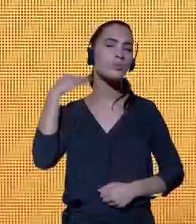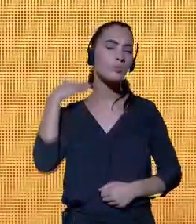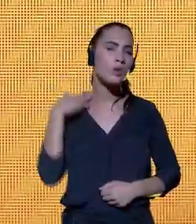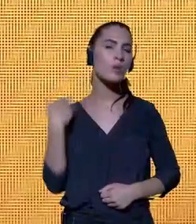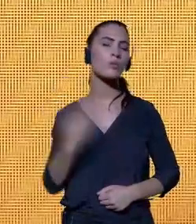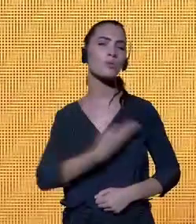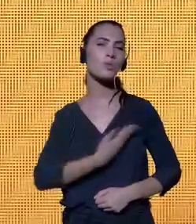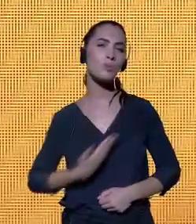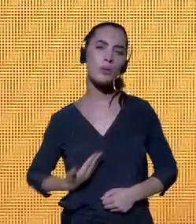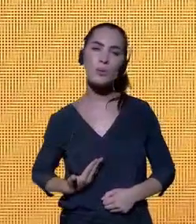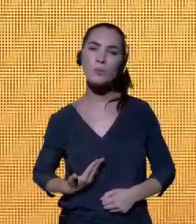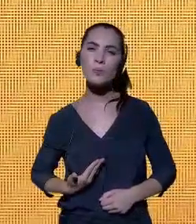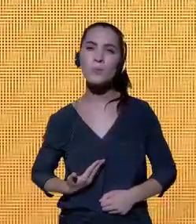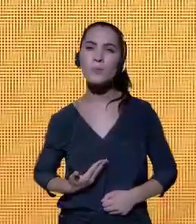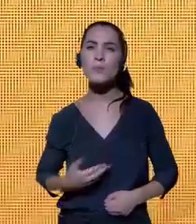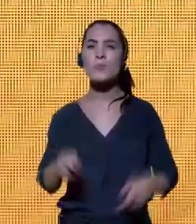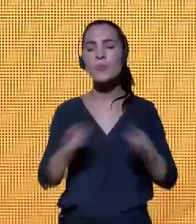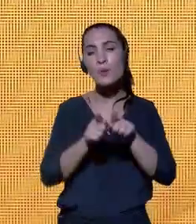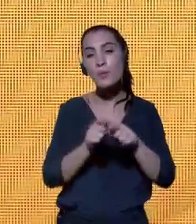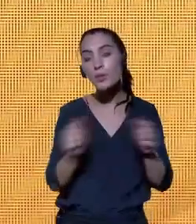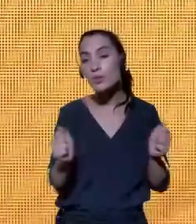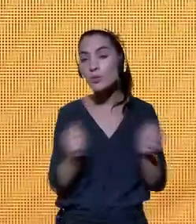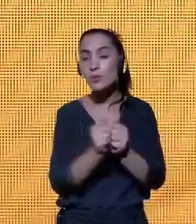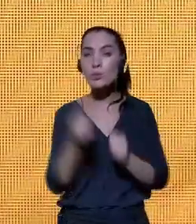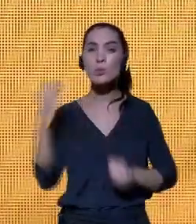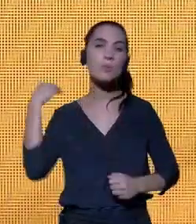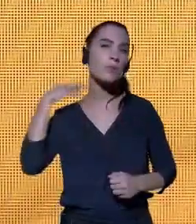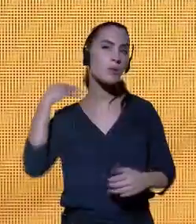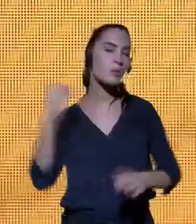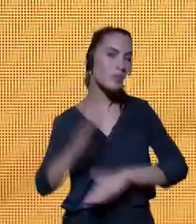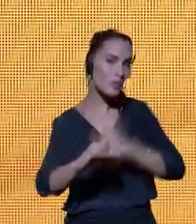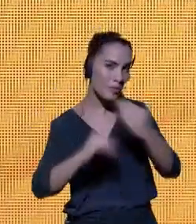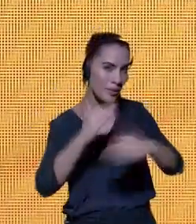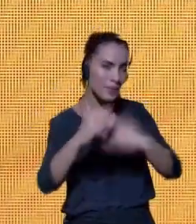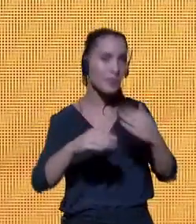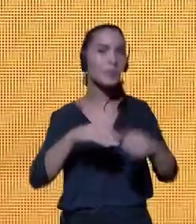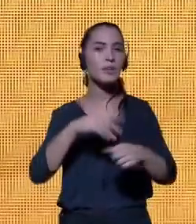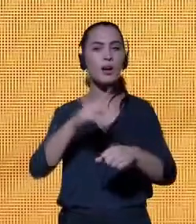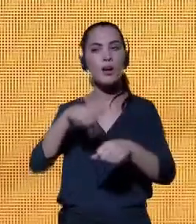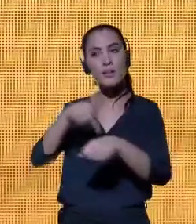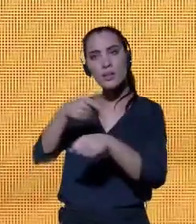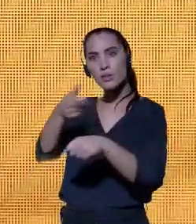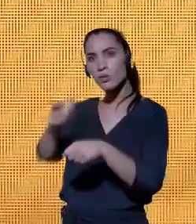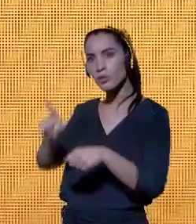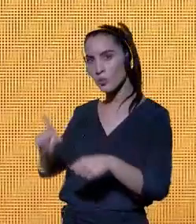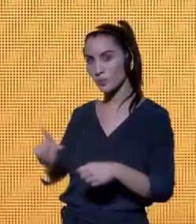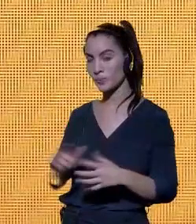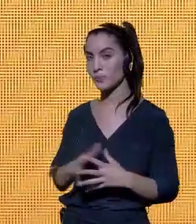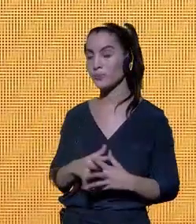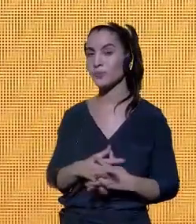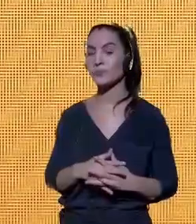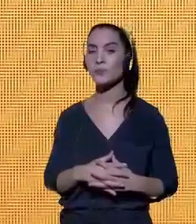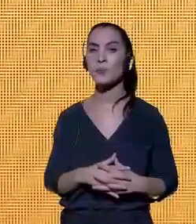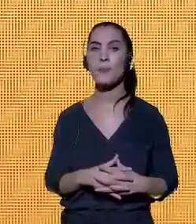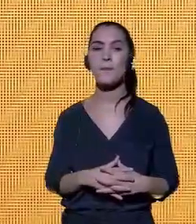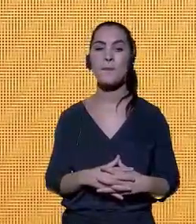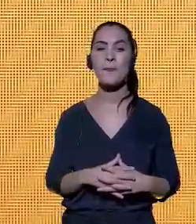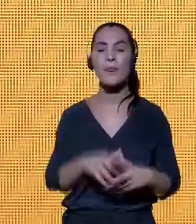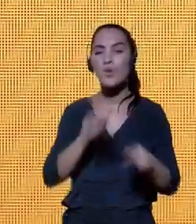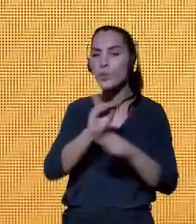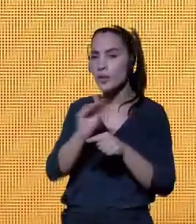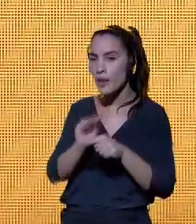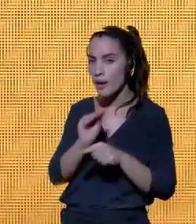e com os bancos de desenvolvimento internacional, uma plataforma país que cuidaria não